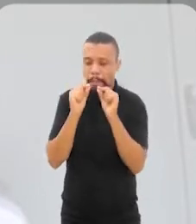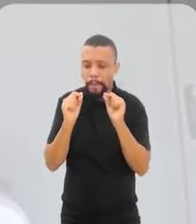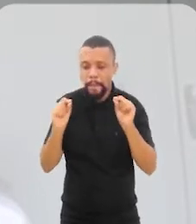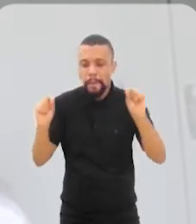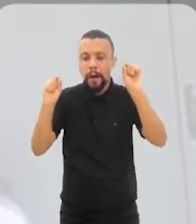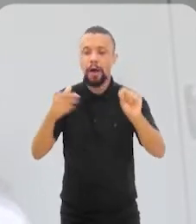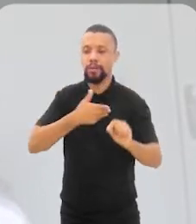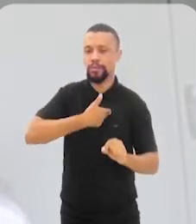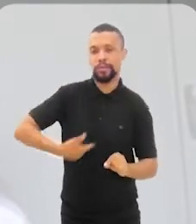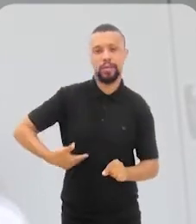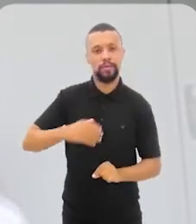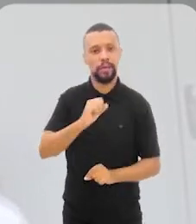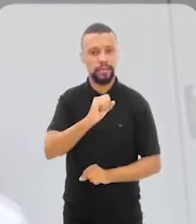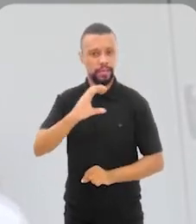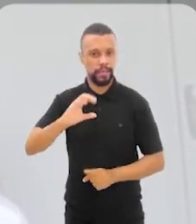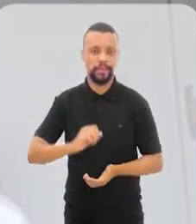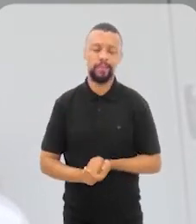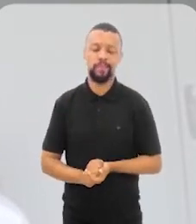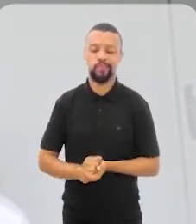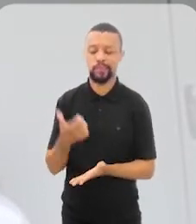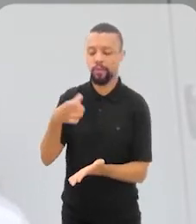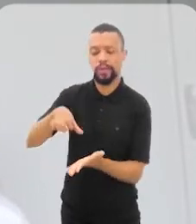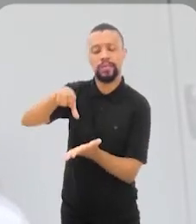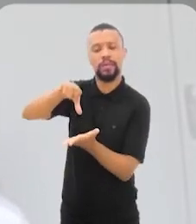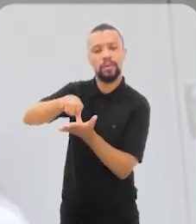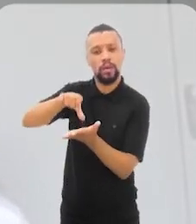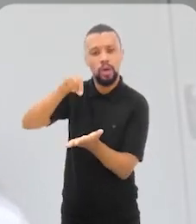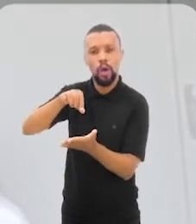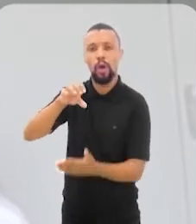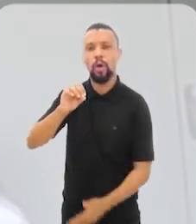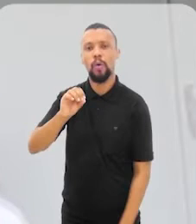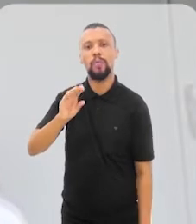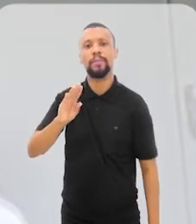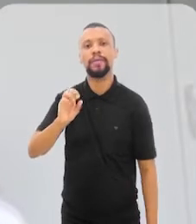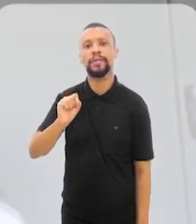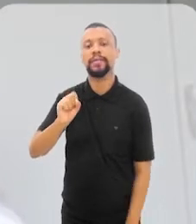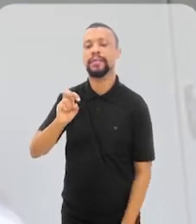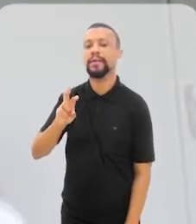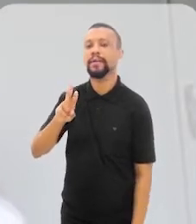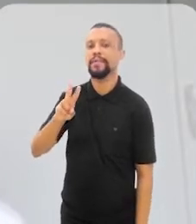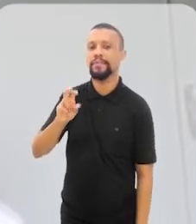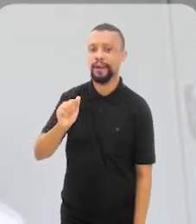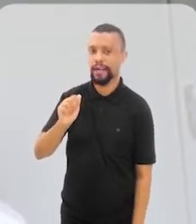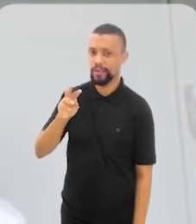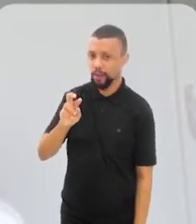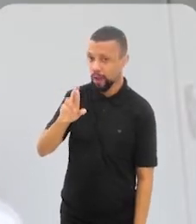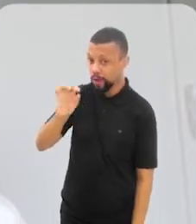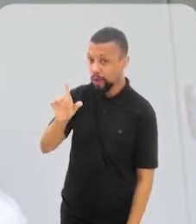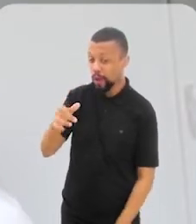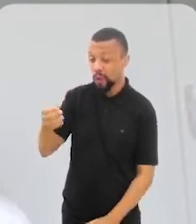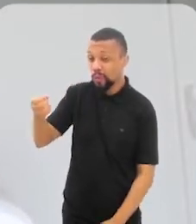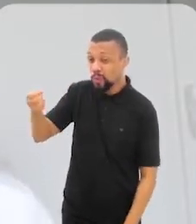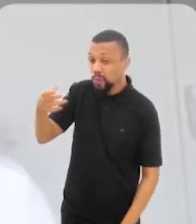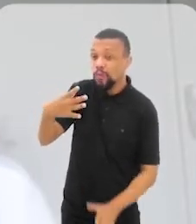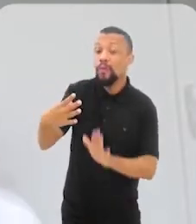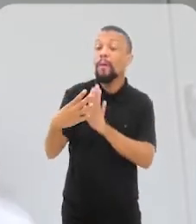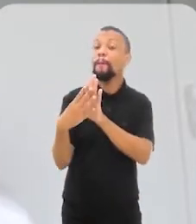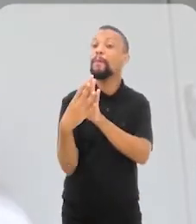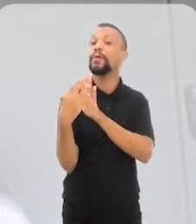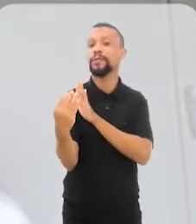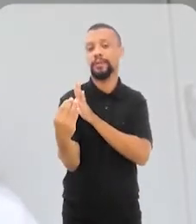Estado. Então, esse observatório agora ele está sendo um novo protótipo, né? Expandindo